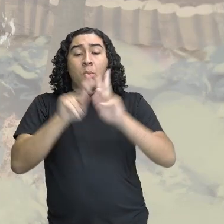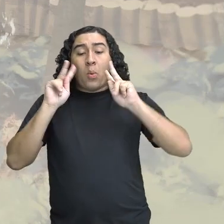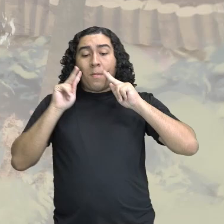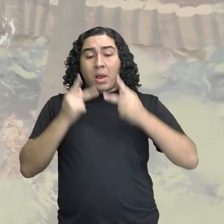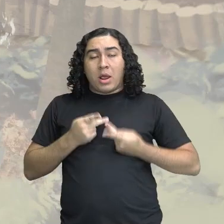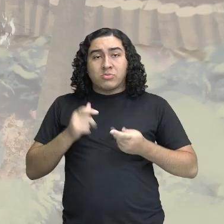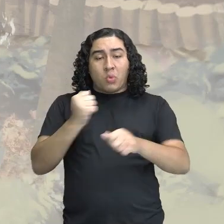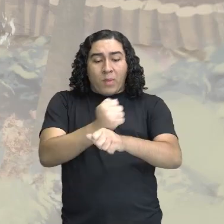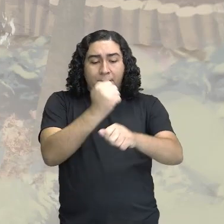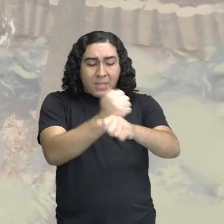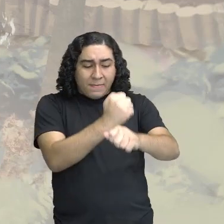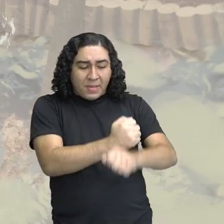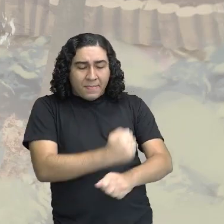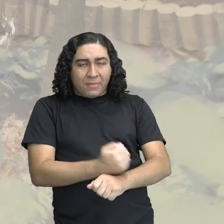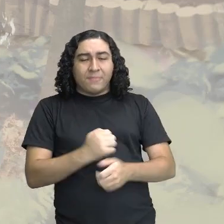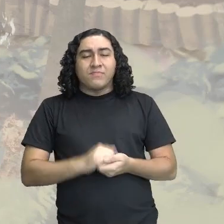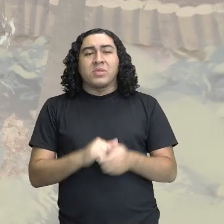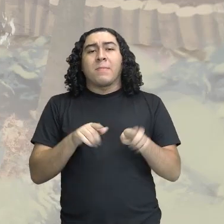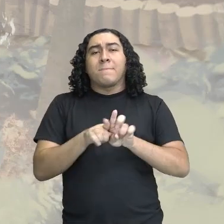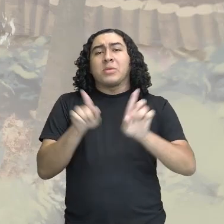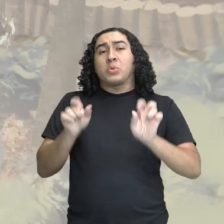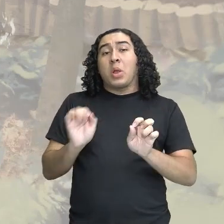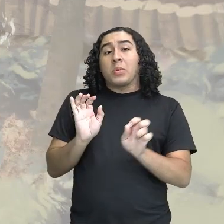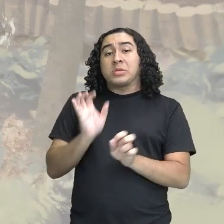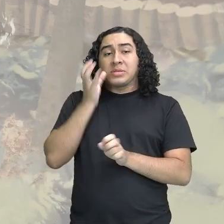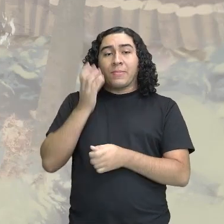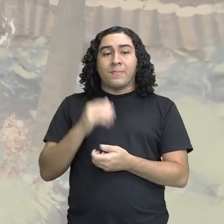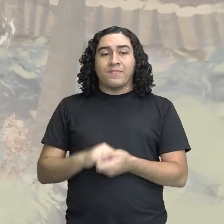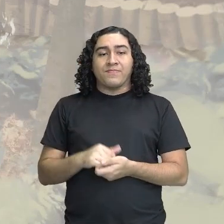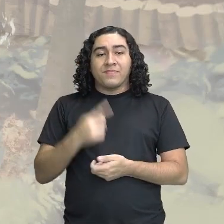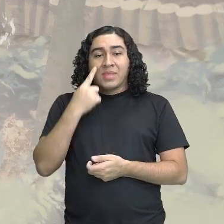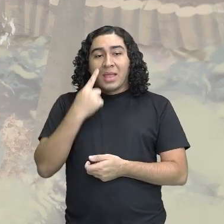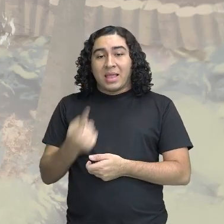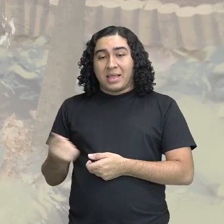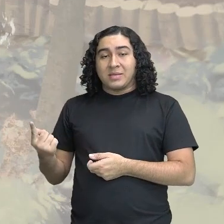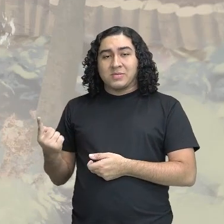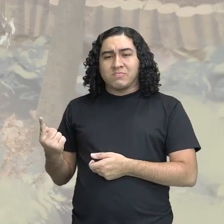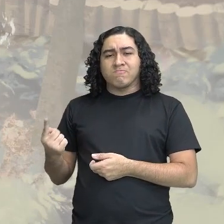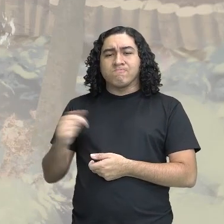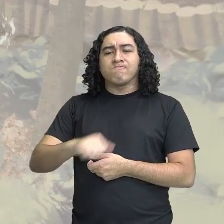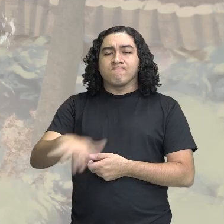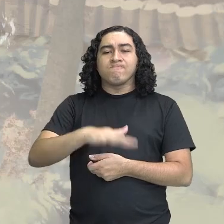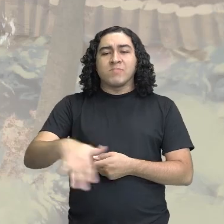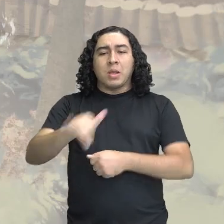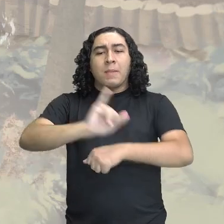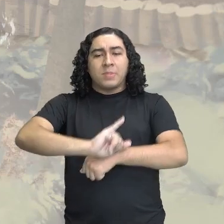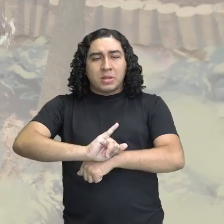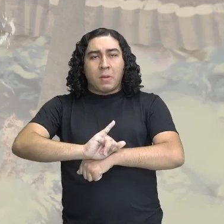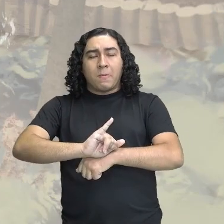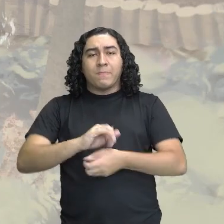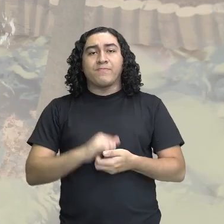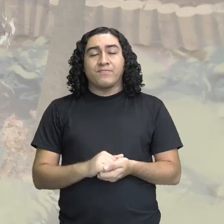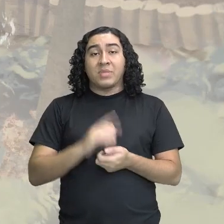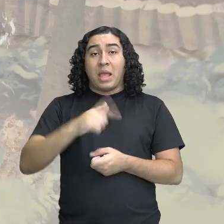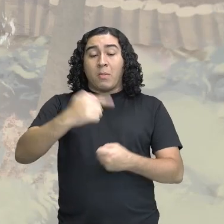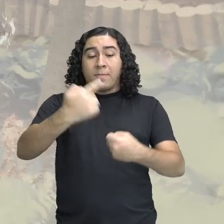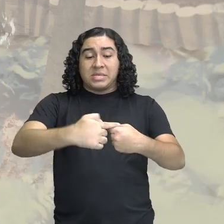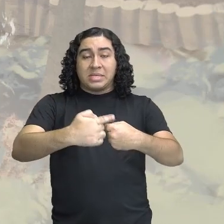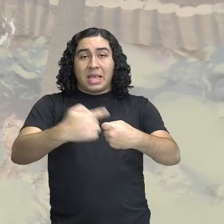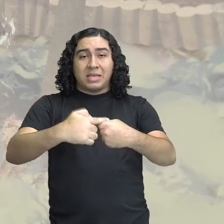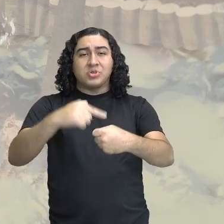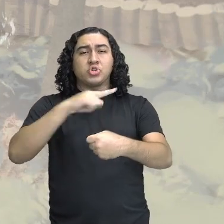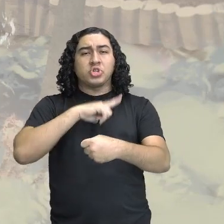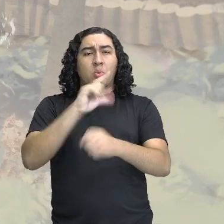pelos aztecas. O que acontecia? Tenochtitlan, capital do Império Azteca, como eu acabei de falar, era uma cidade que